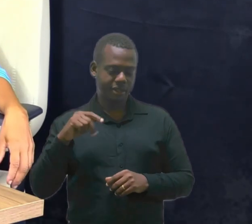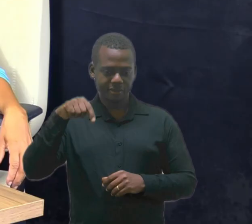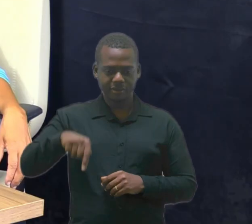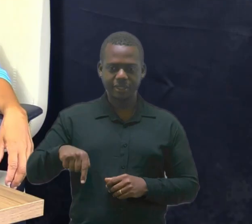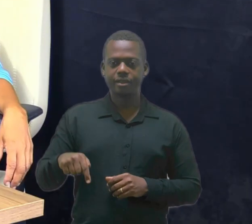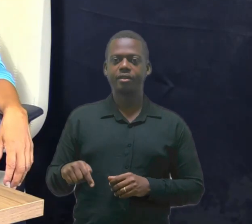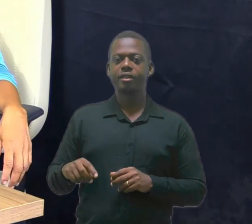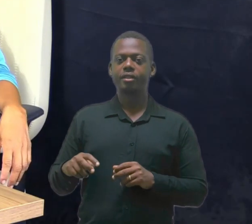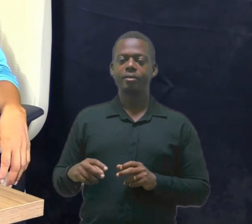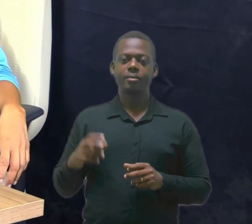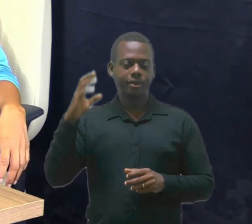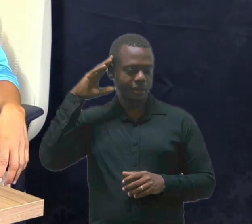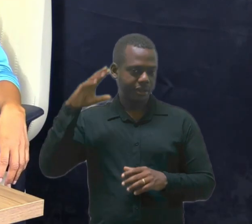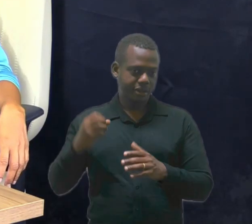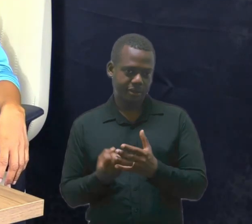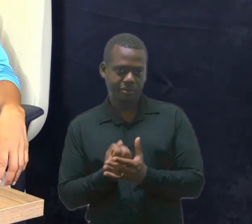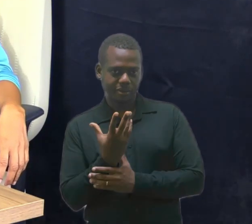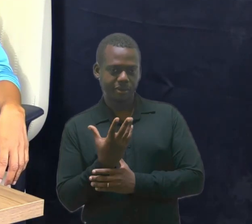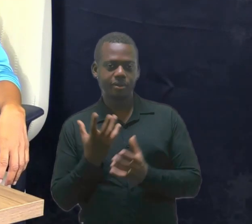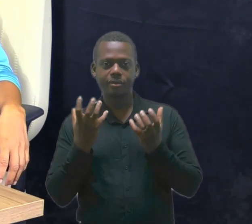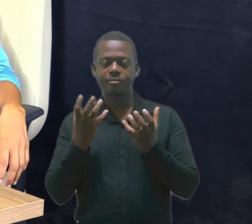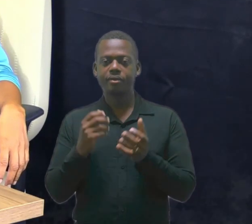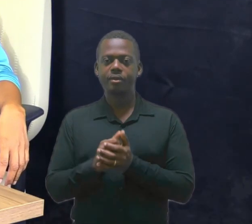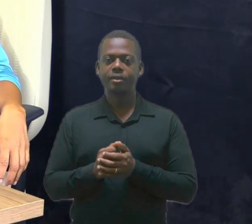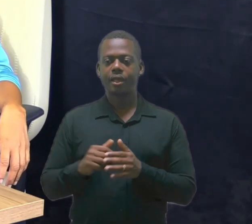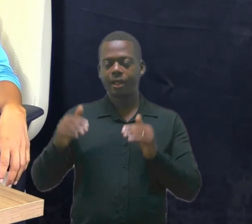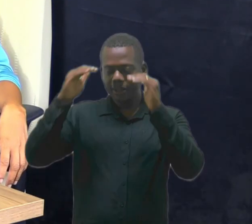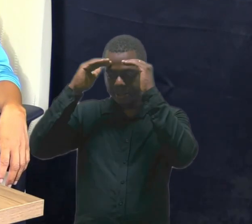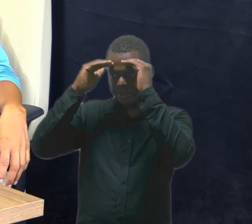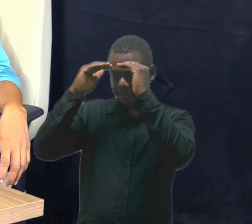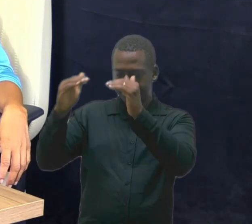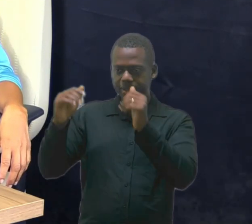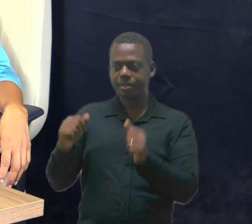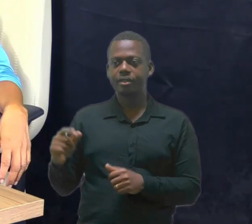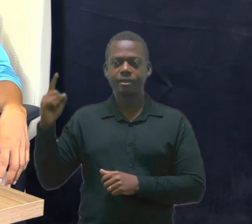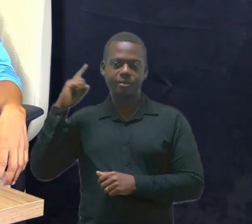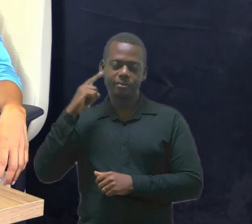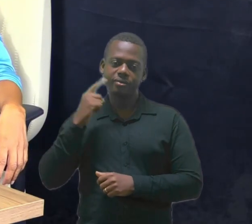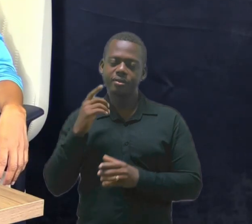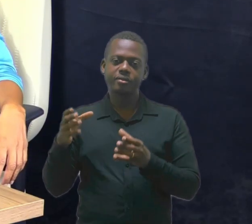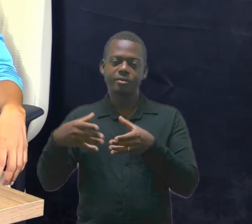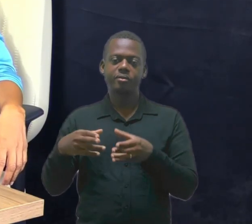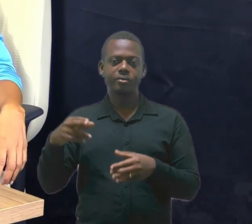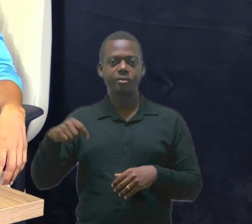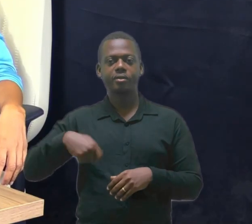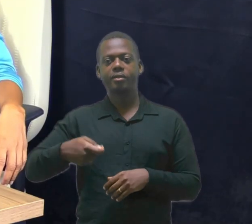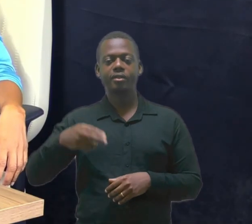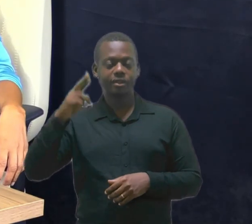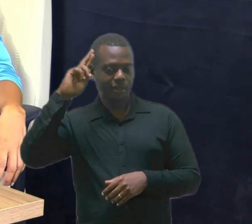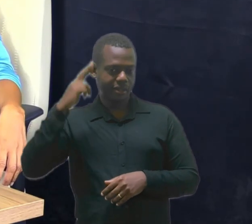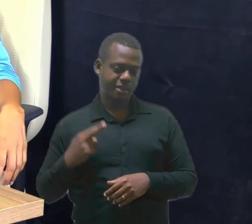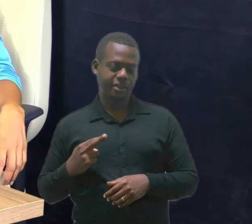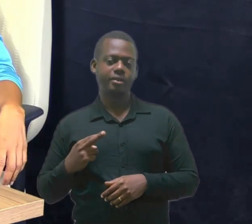Rita. Ritinha, Rita Solange aí, né? Intérprete amada, respeitada pela comunidade surda, o sinal dele é esse aqui, Rita.